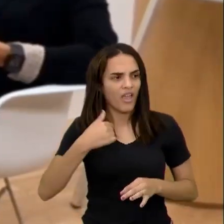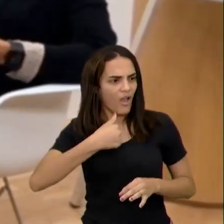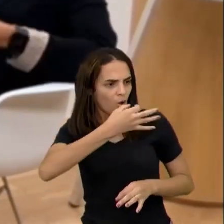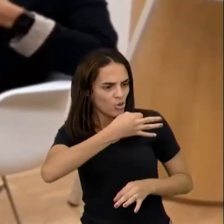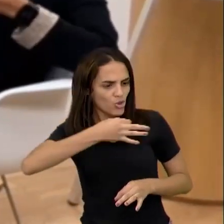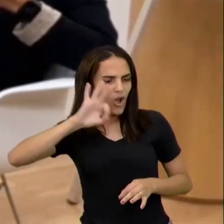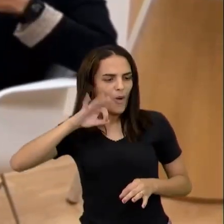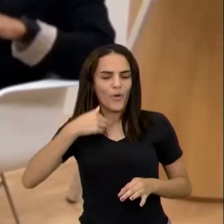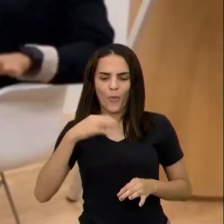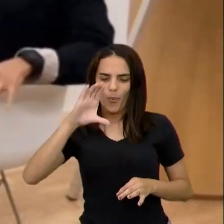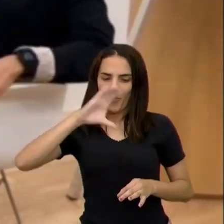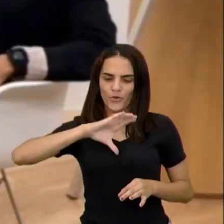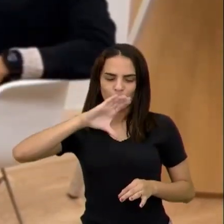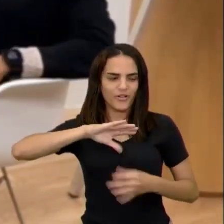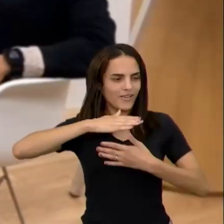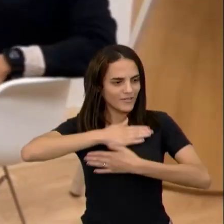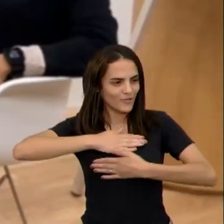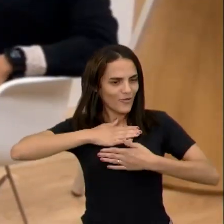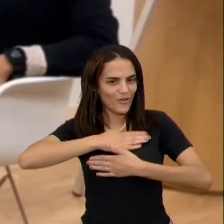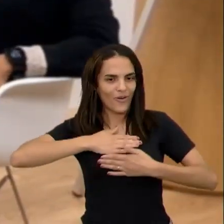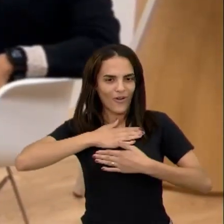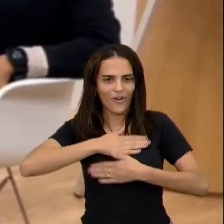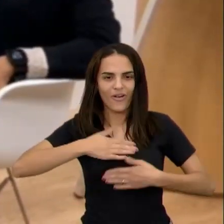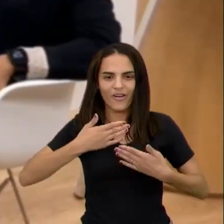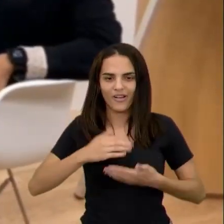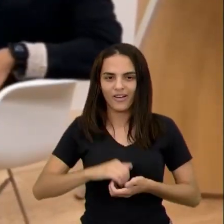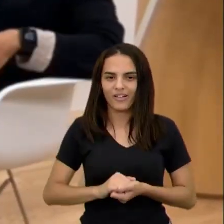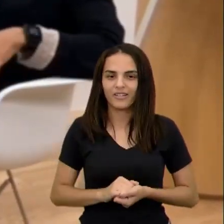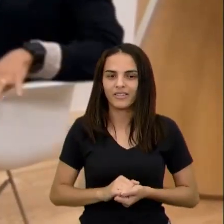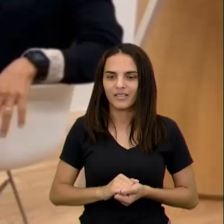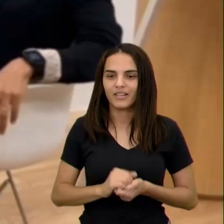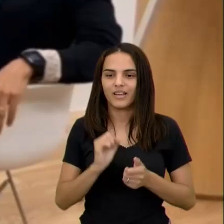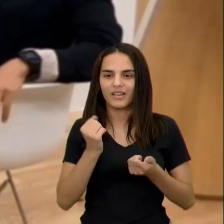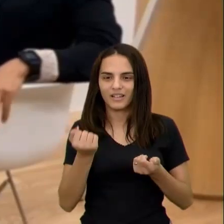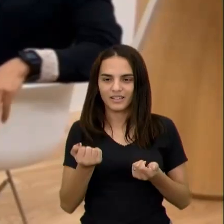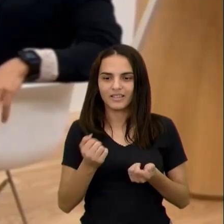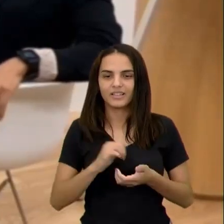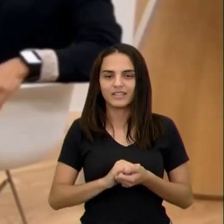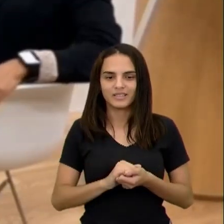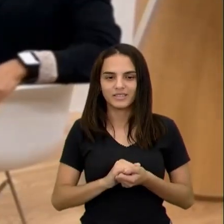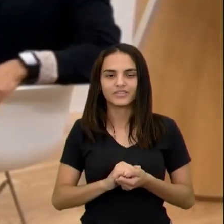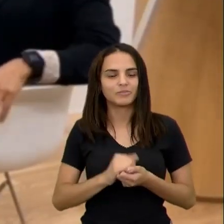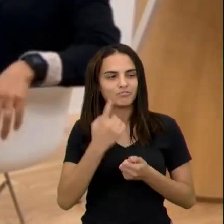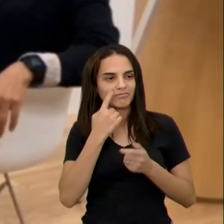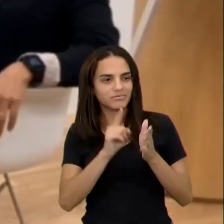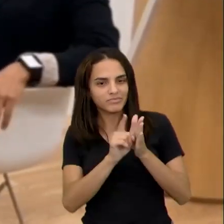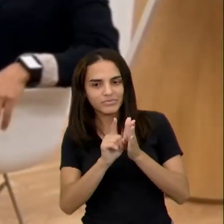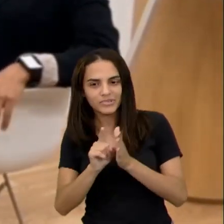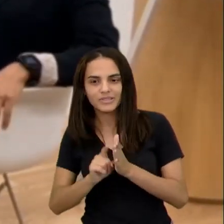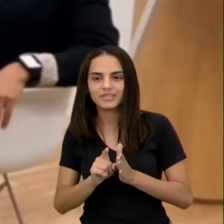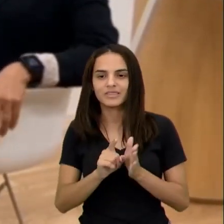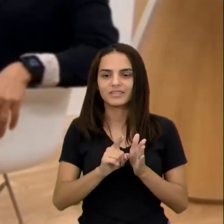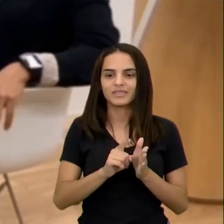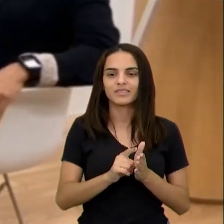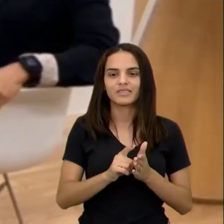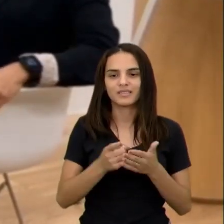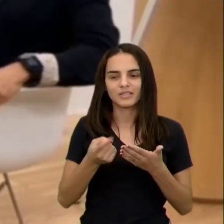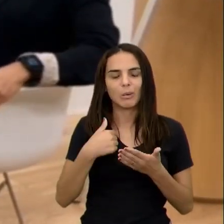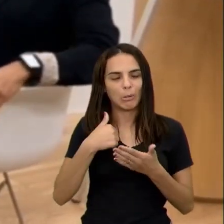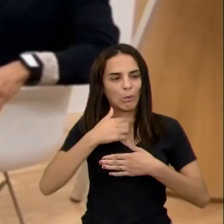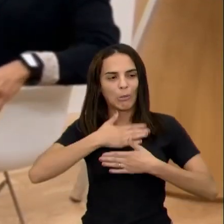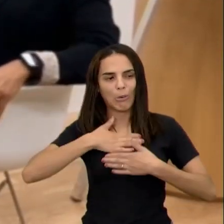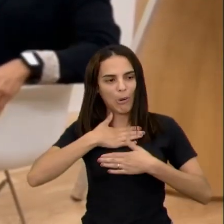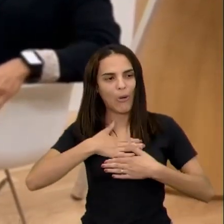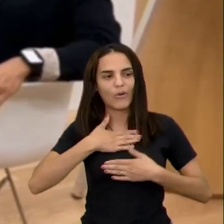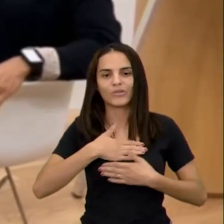em língua portuguesa, eu manjo dessas paradas de análise sintática, de morfologia, de oração,